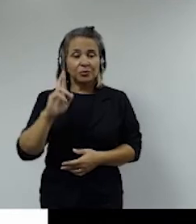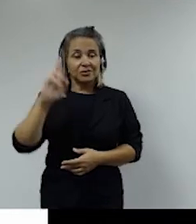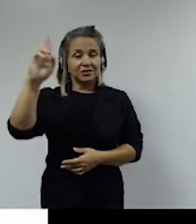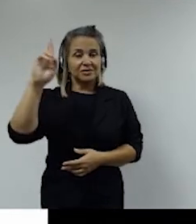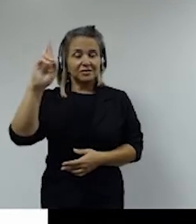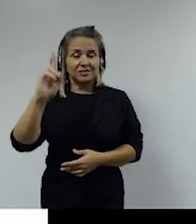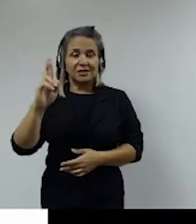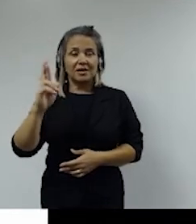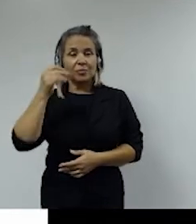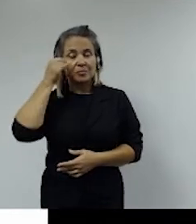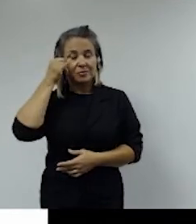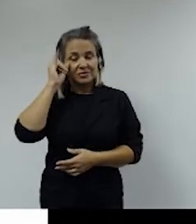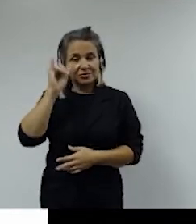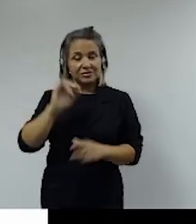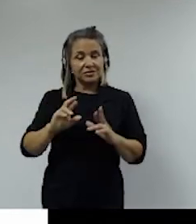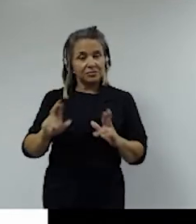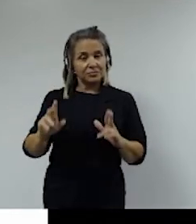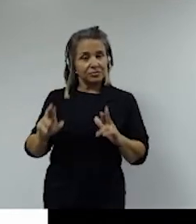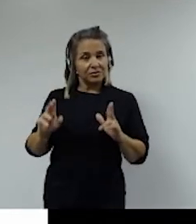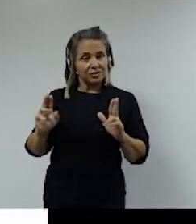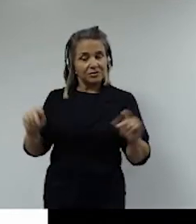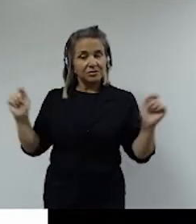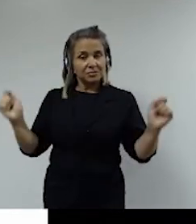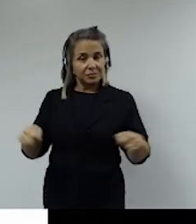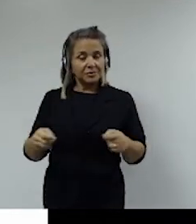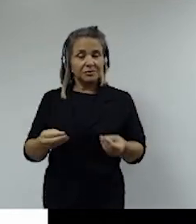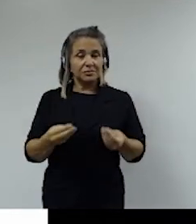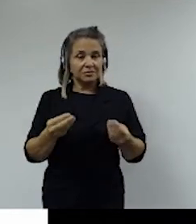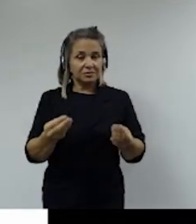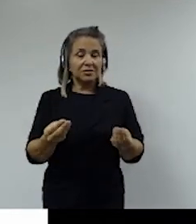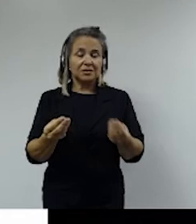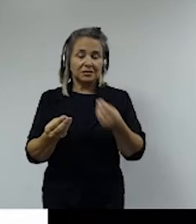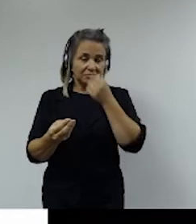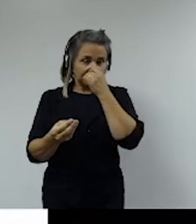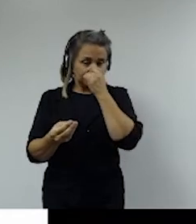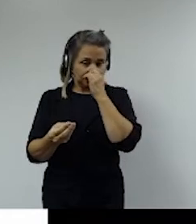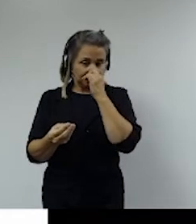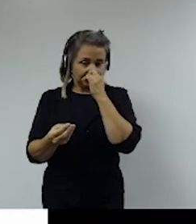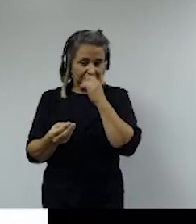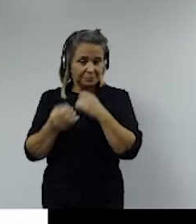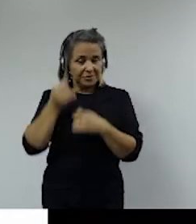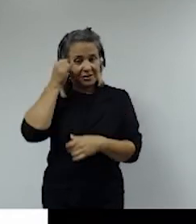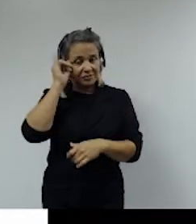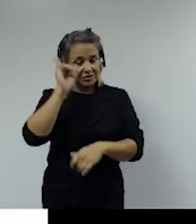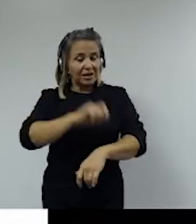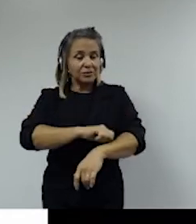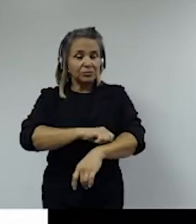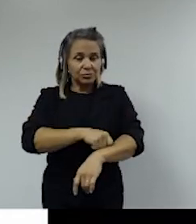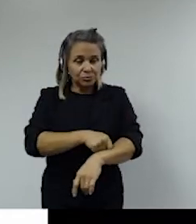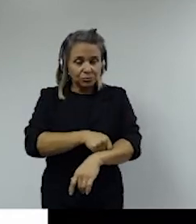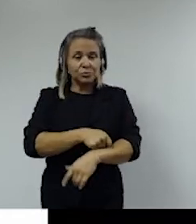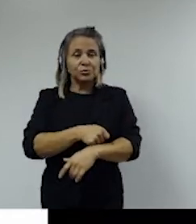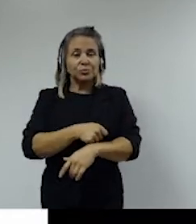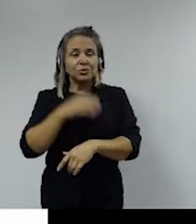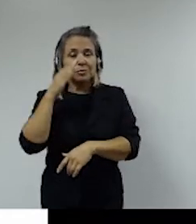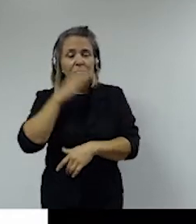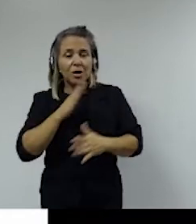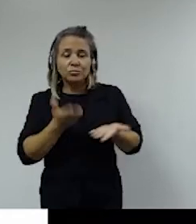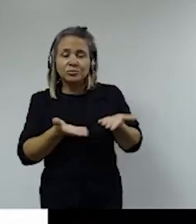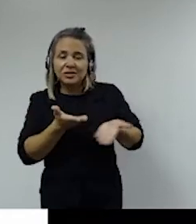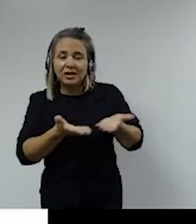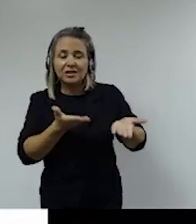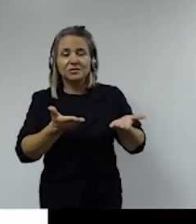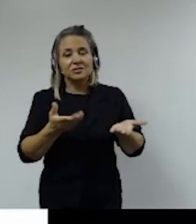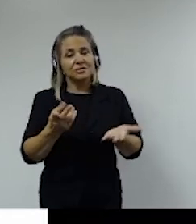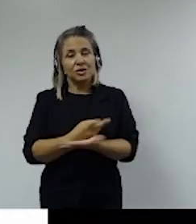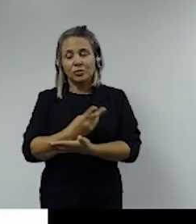preventivo, essas diferentes dimensões que a audiência de custódia pode alcançar realmente para inibir a tortura e maus tratos. Obviamente, eles não acontecem